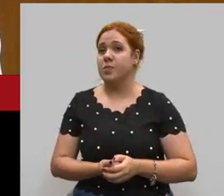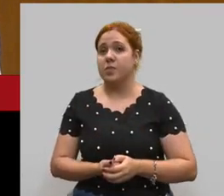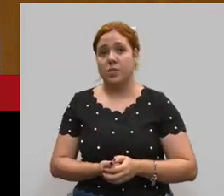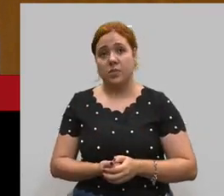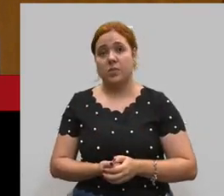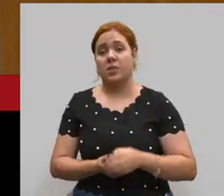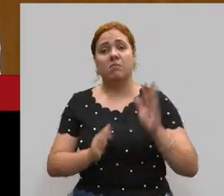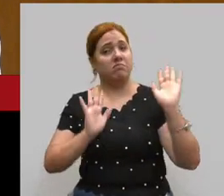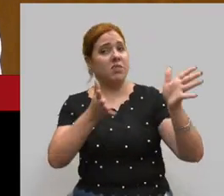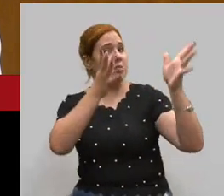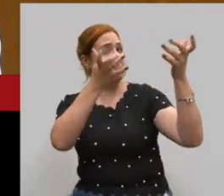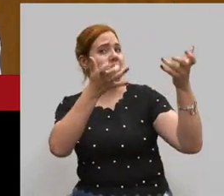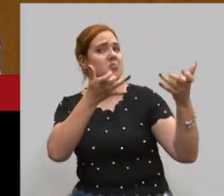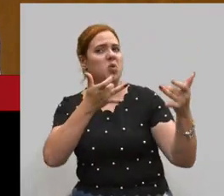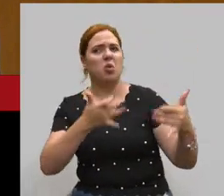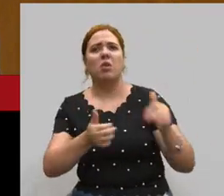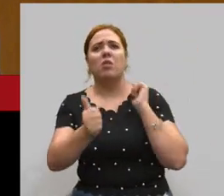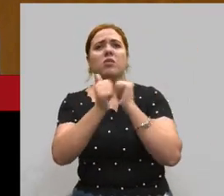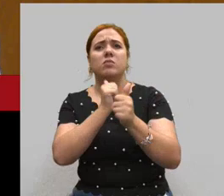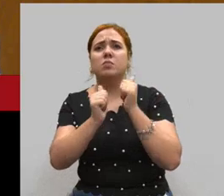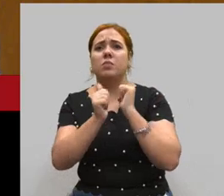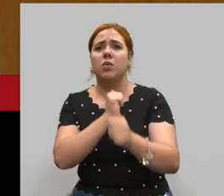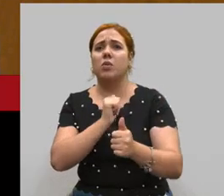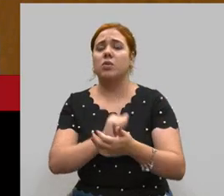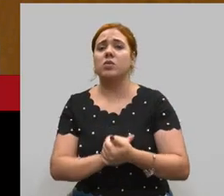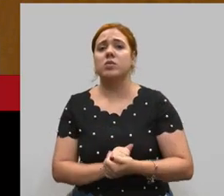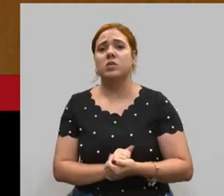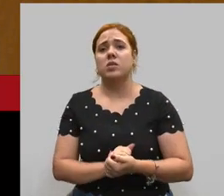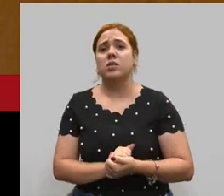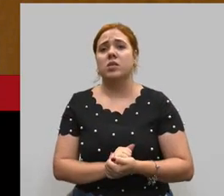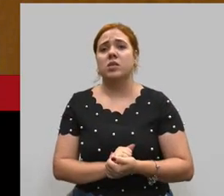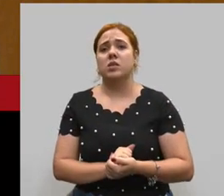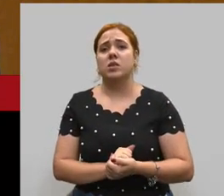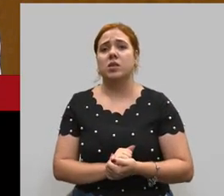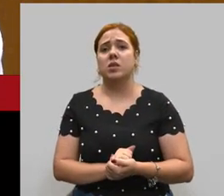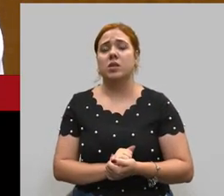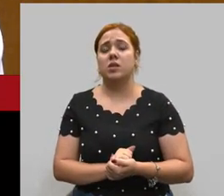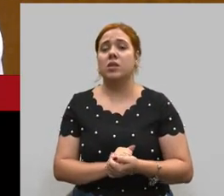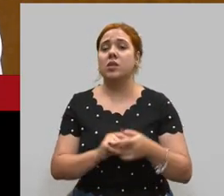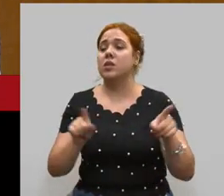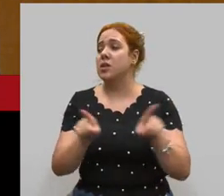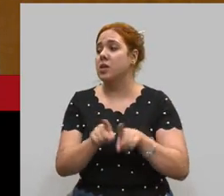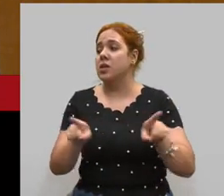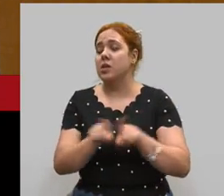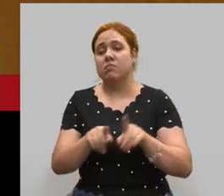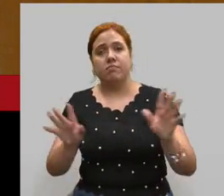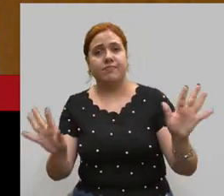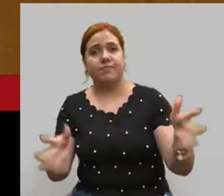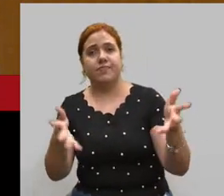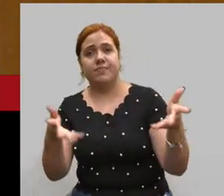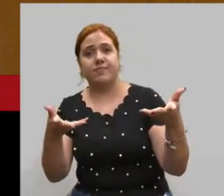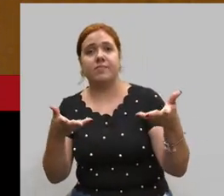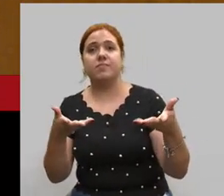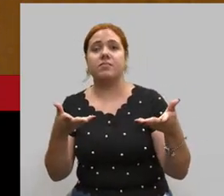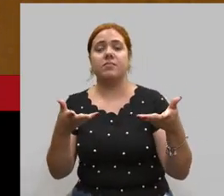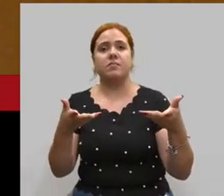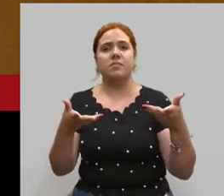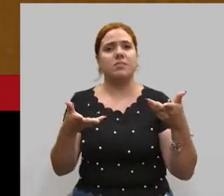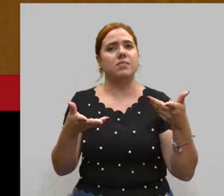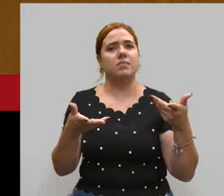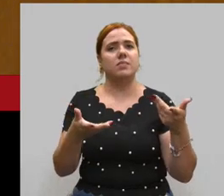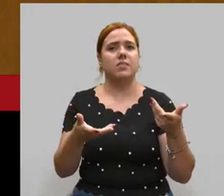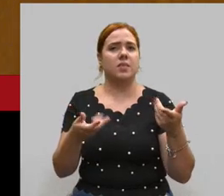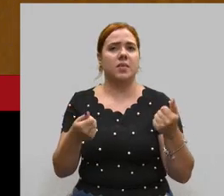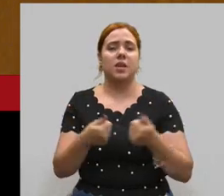bem do esporte do desporto que foi incentivado aí no jeng e no Gim vou